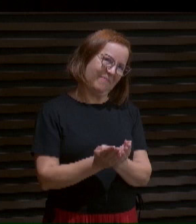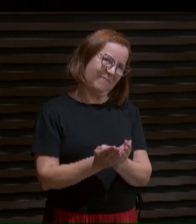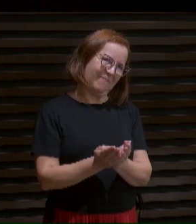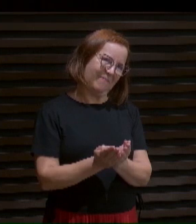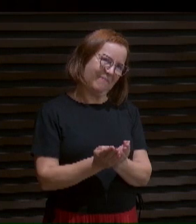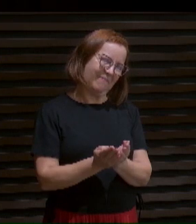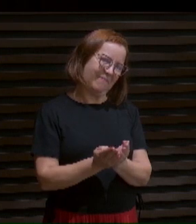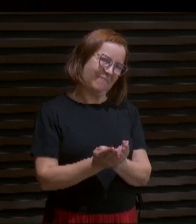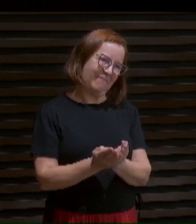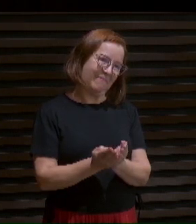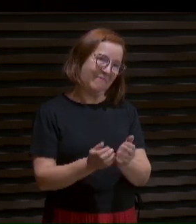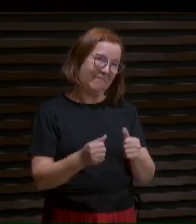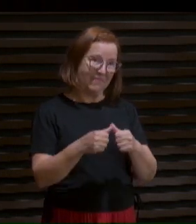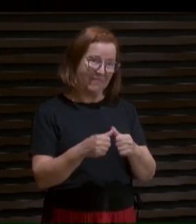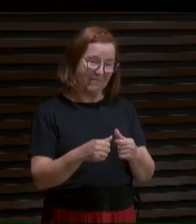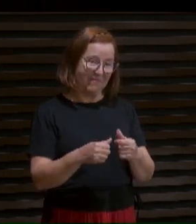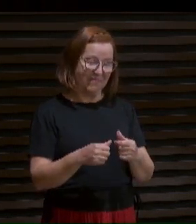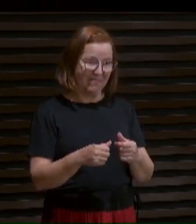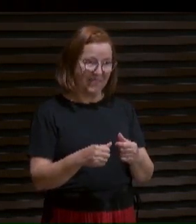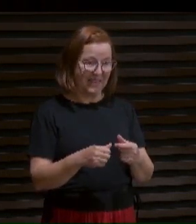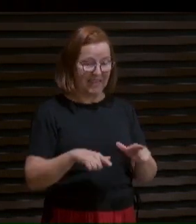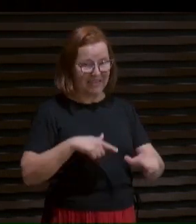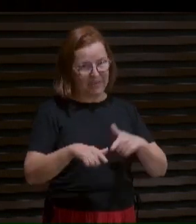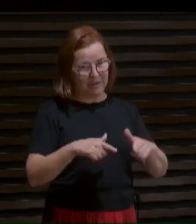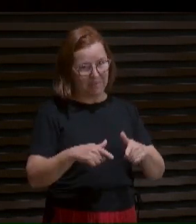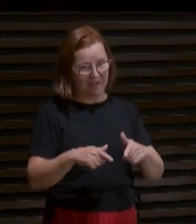E o cargo é incompatível com a sua fé.